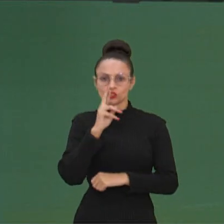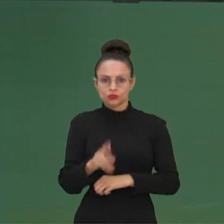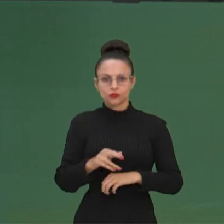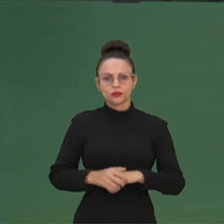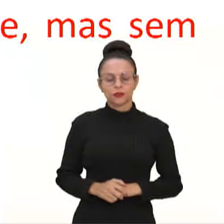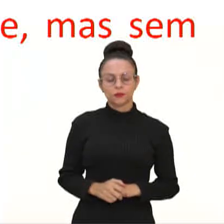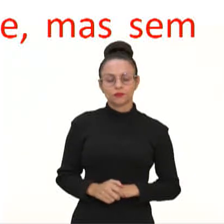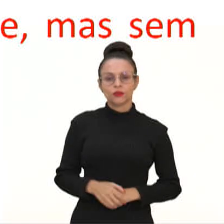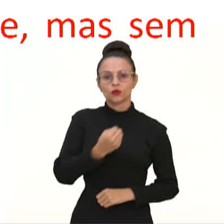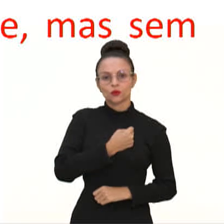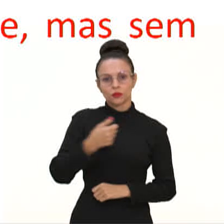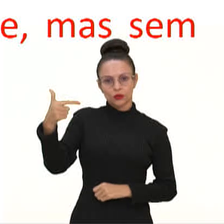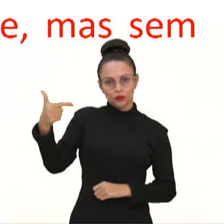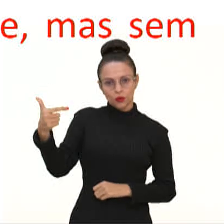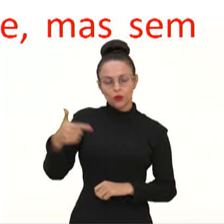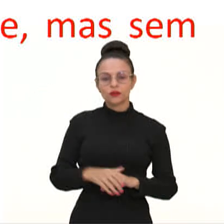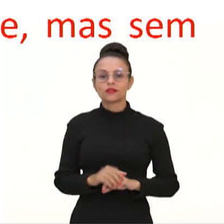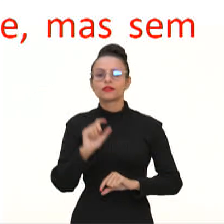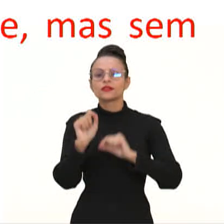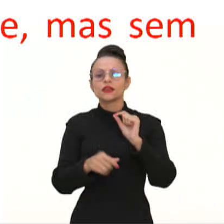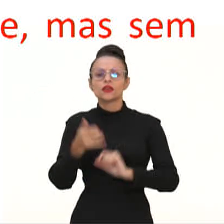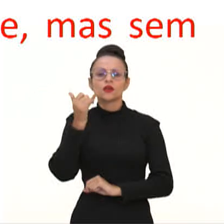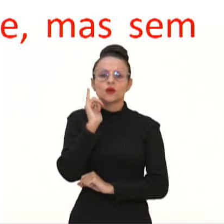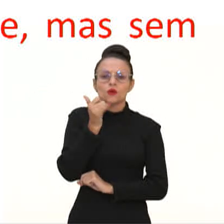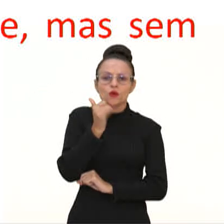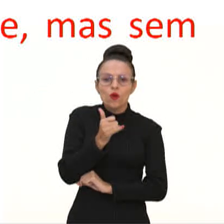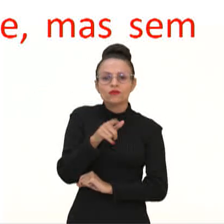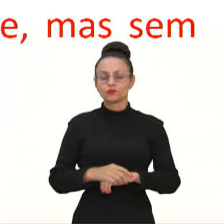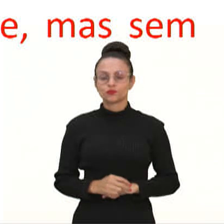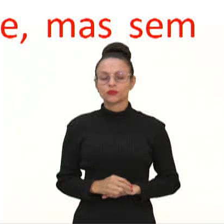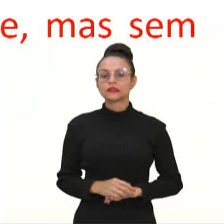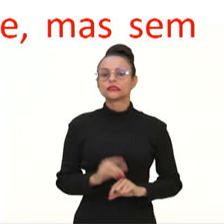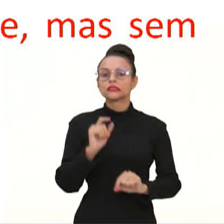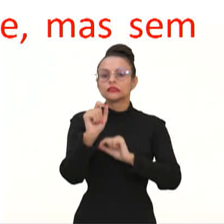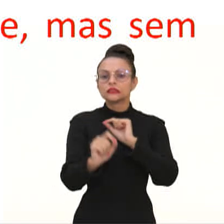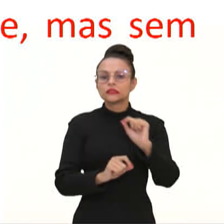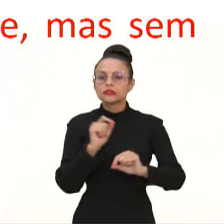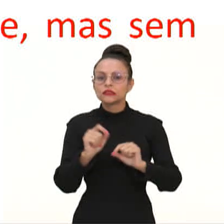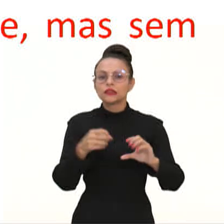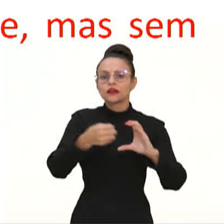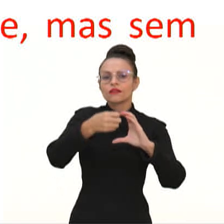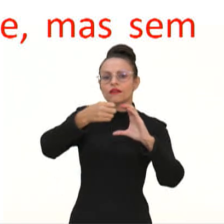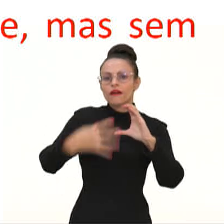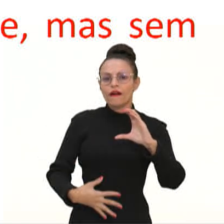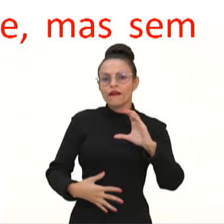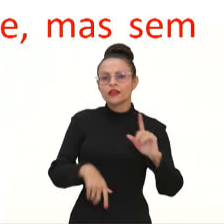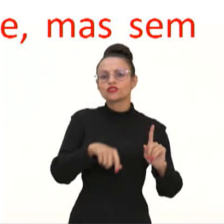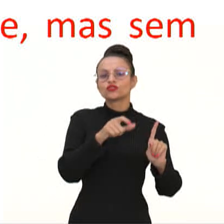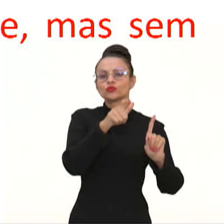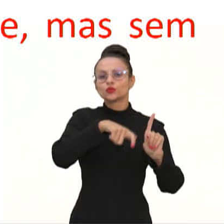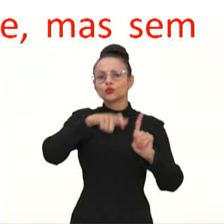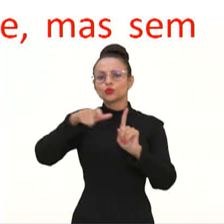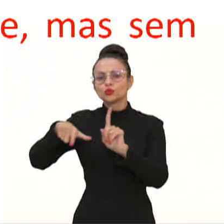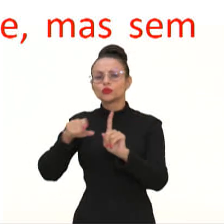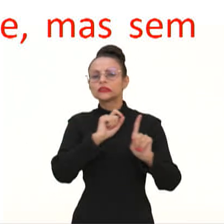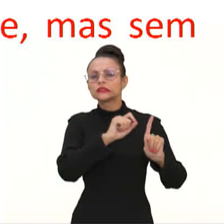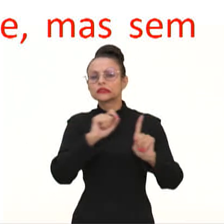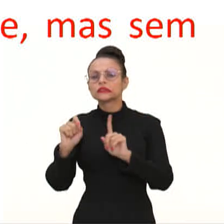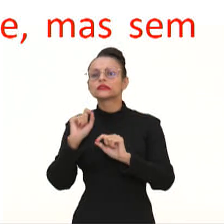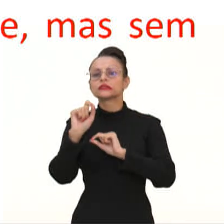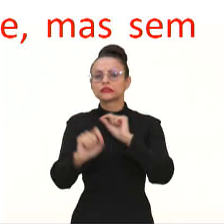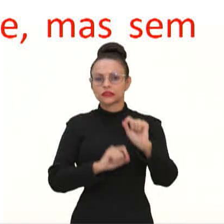respostas. Na número 2, quem que conta a história? É um narrador em terceira pessoa, que não participa, então não tem como colocar